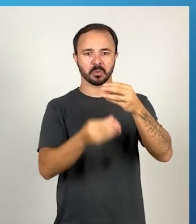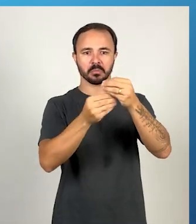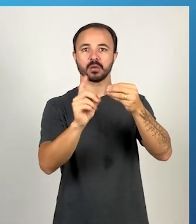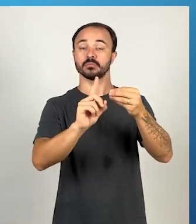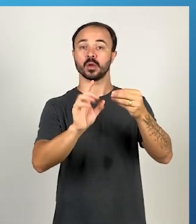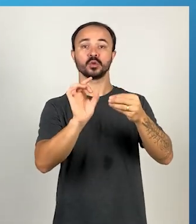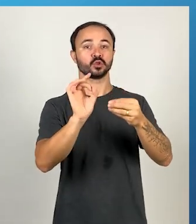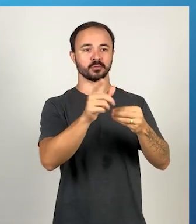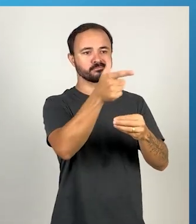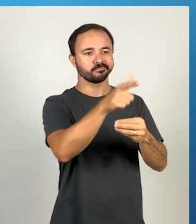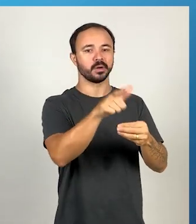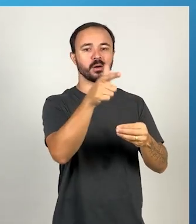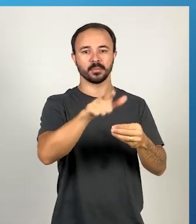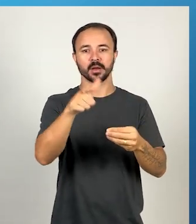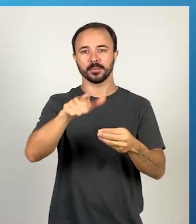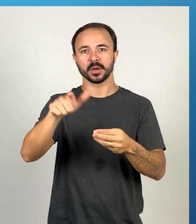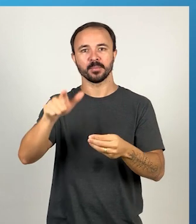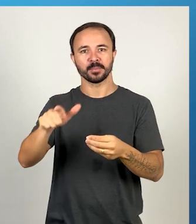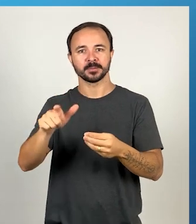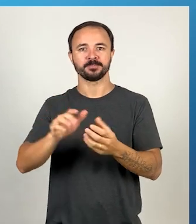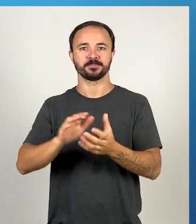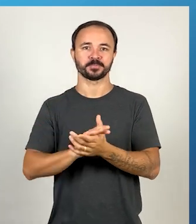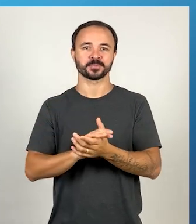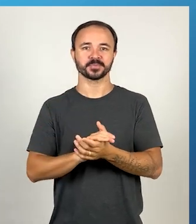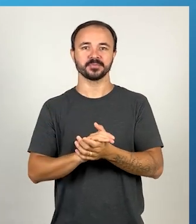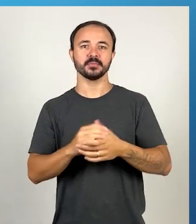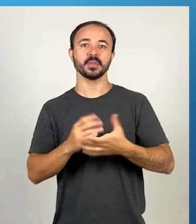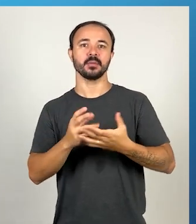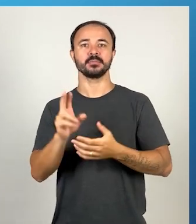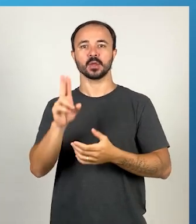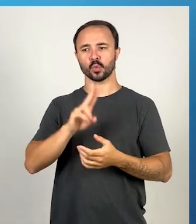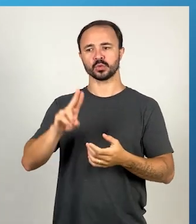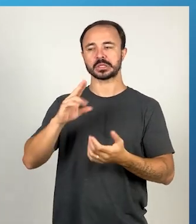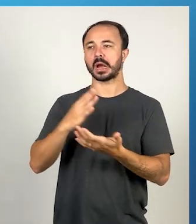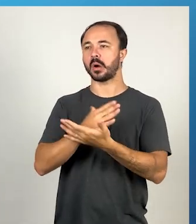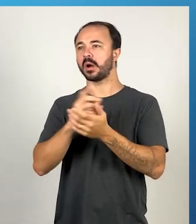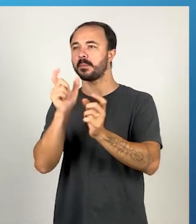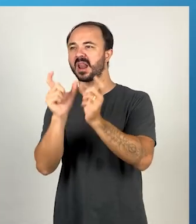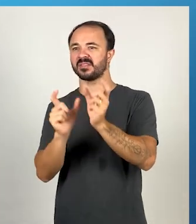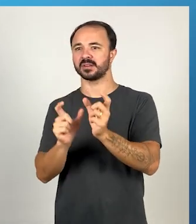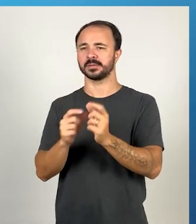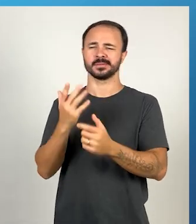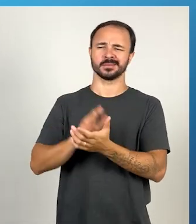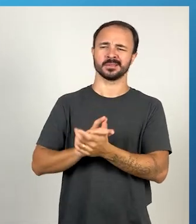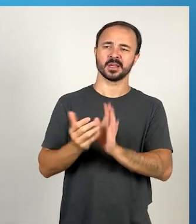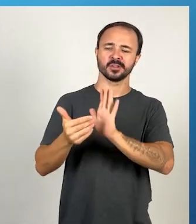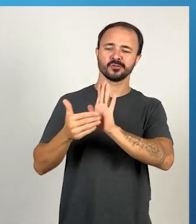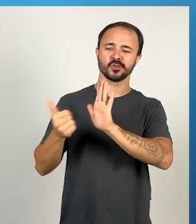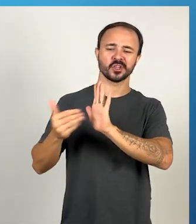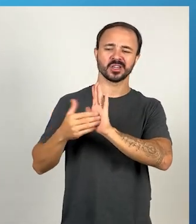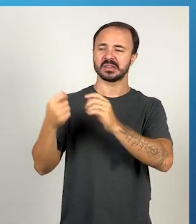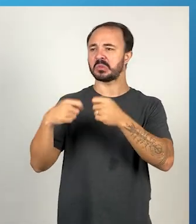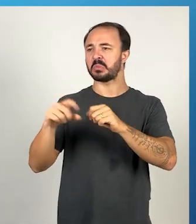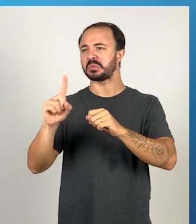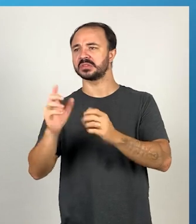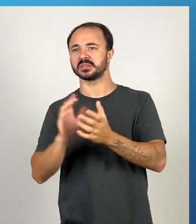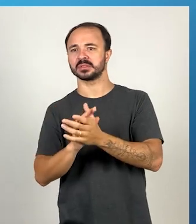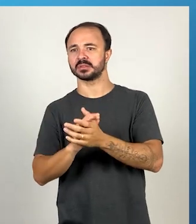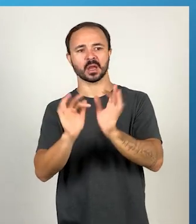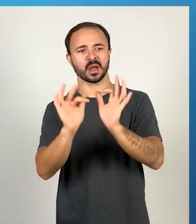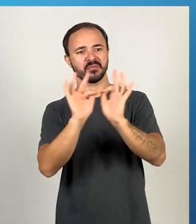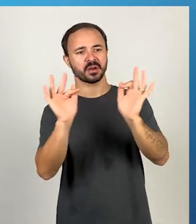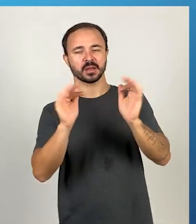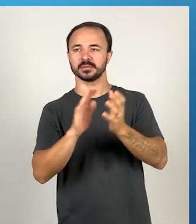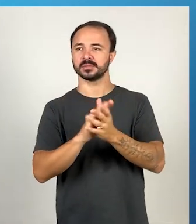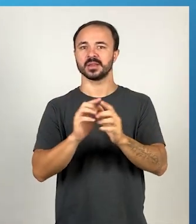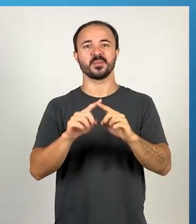relevante. Em outras palavras, consiste na utilização de termos desnecessários que não contribuem para o significado